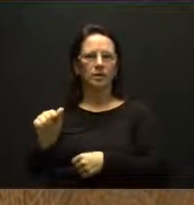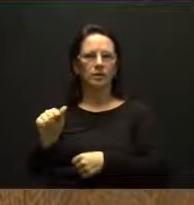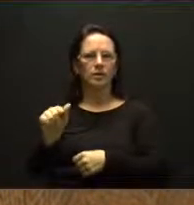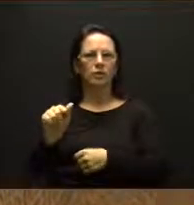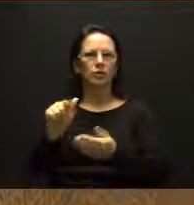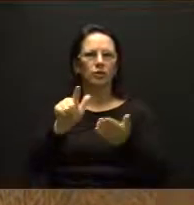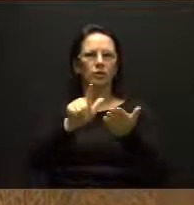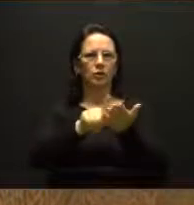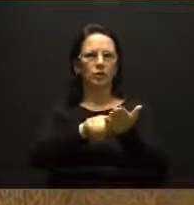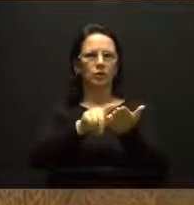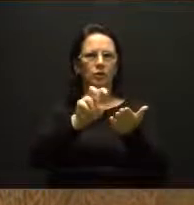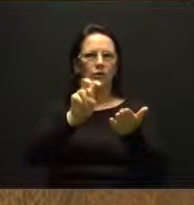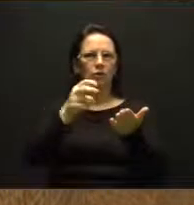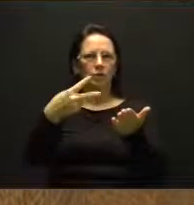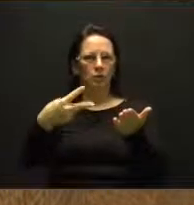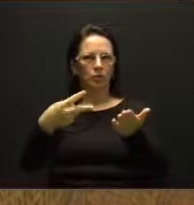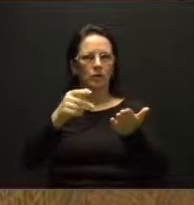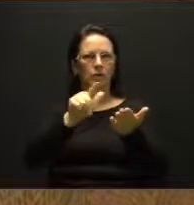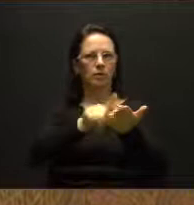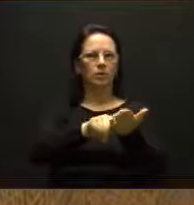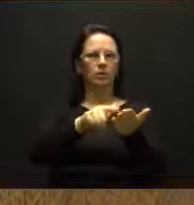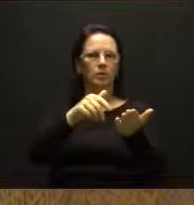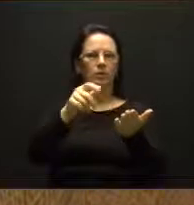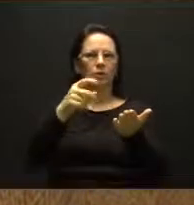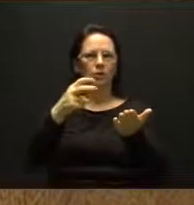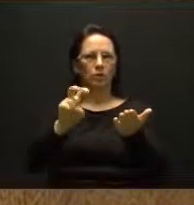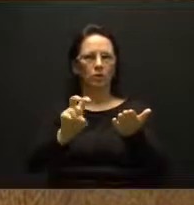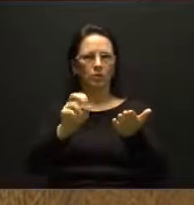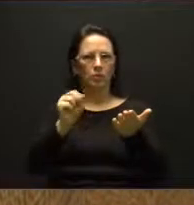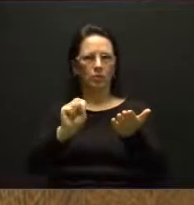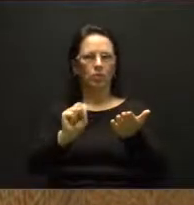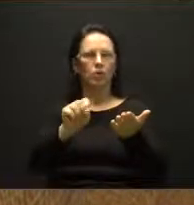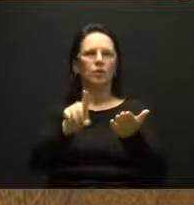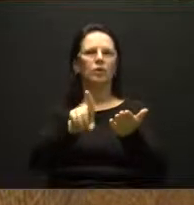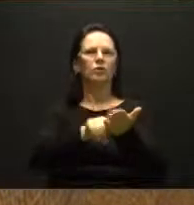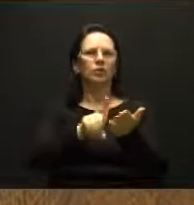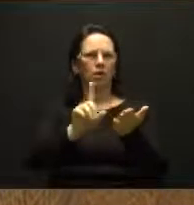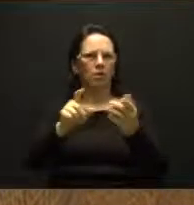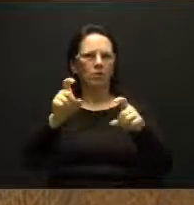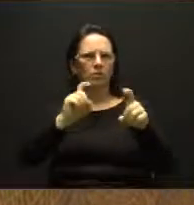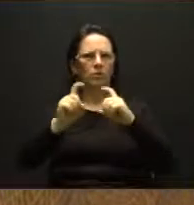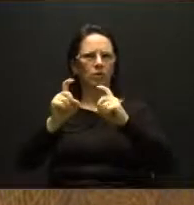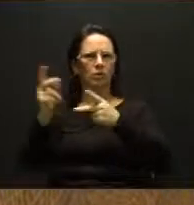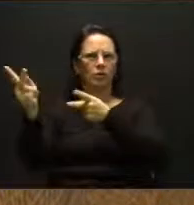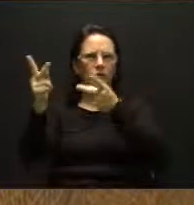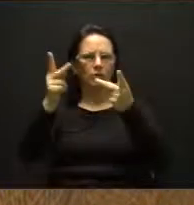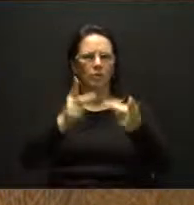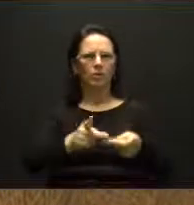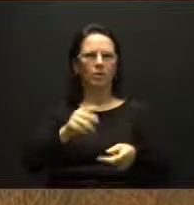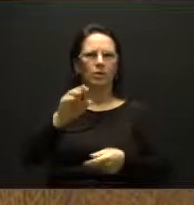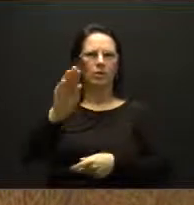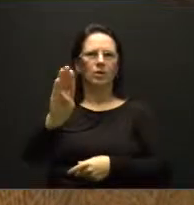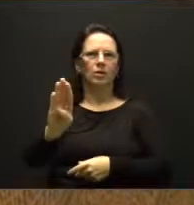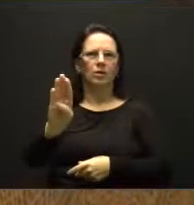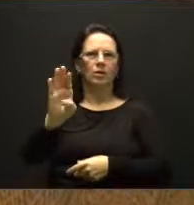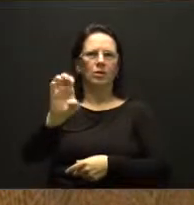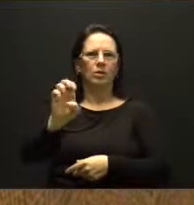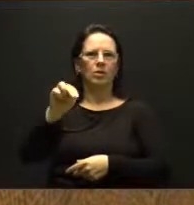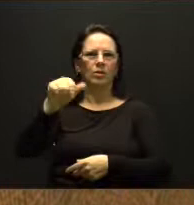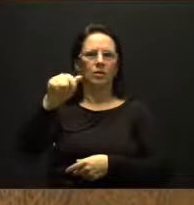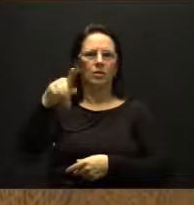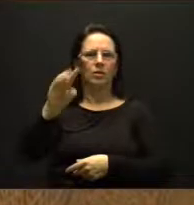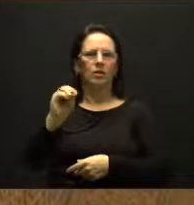58 no anfiteatro dessa casa ocasião em que estavam presentes o senhor bienal do médio de souza